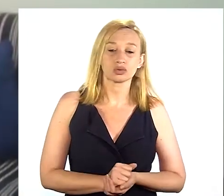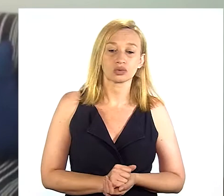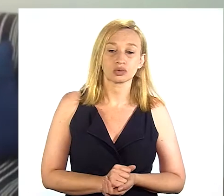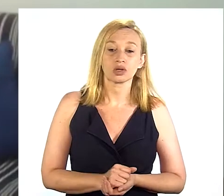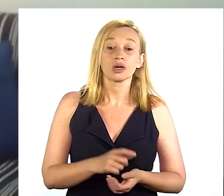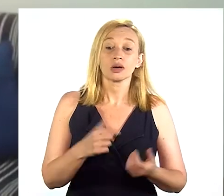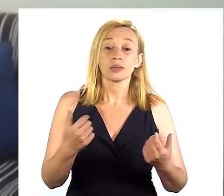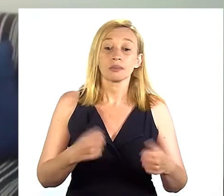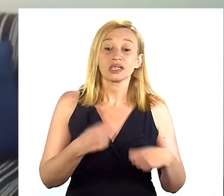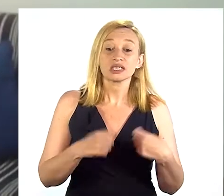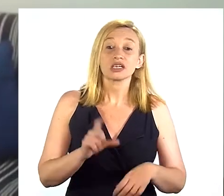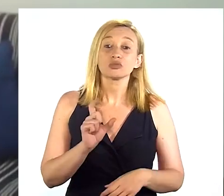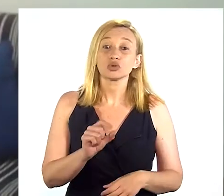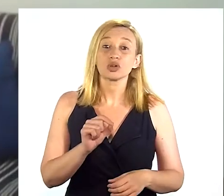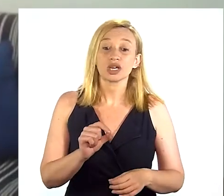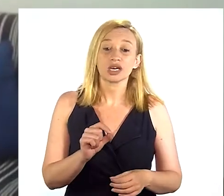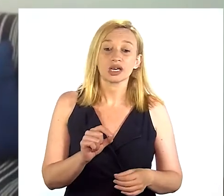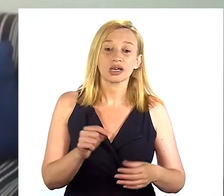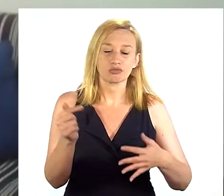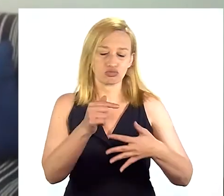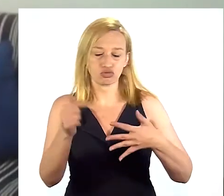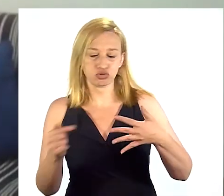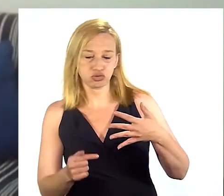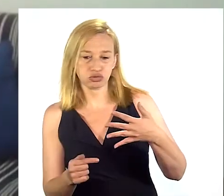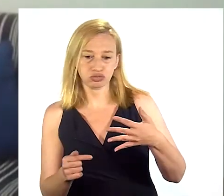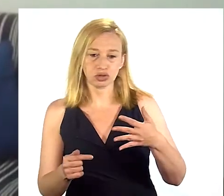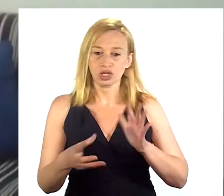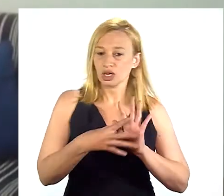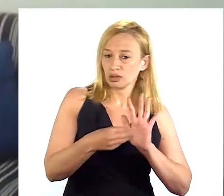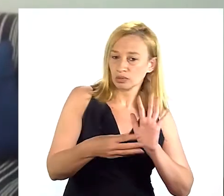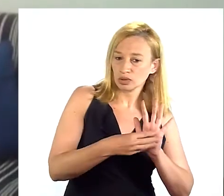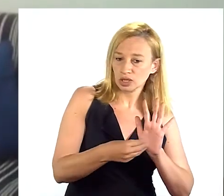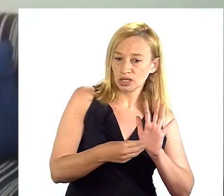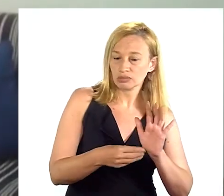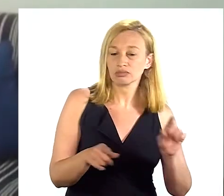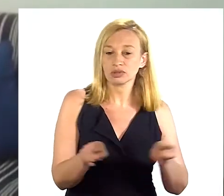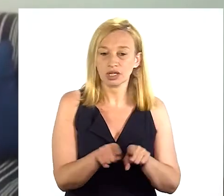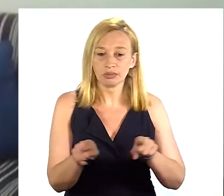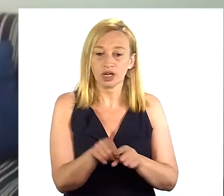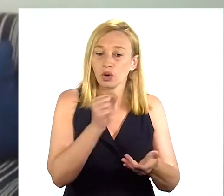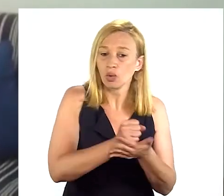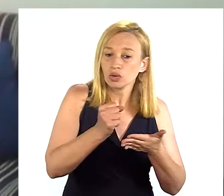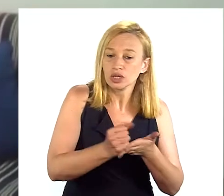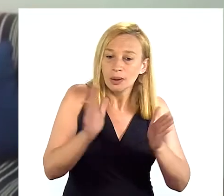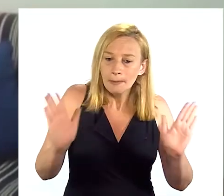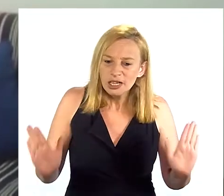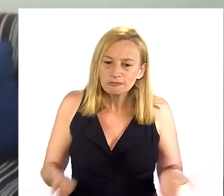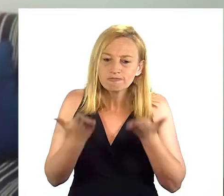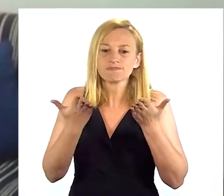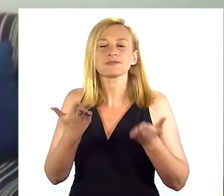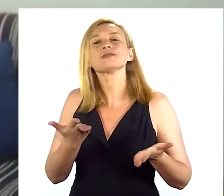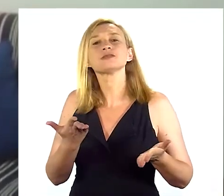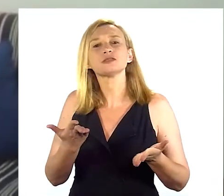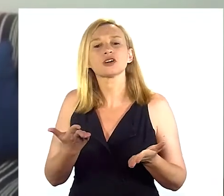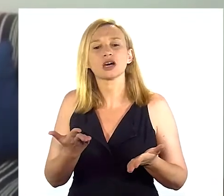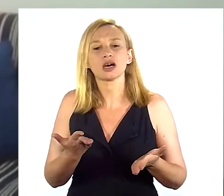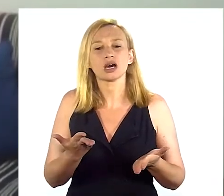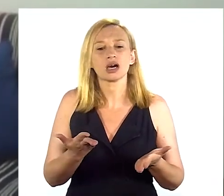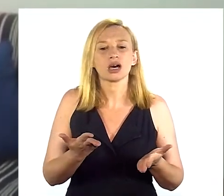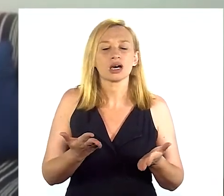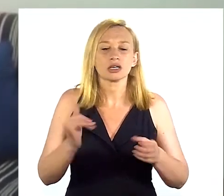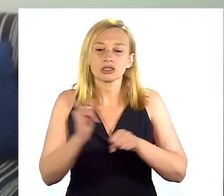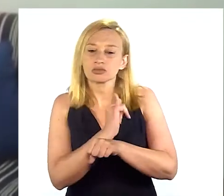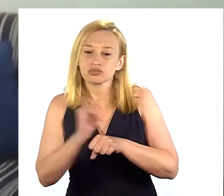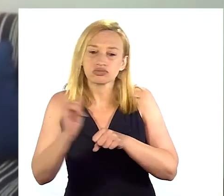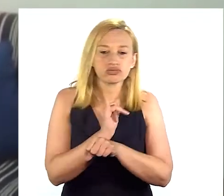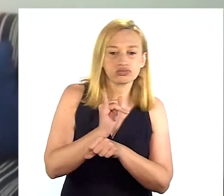Tudo resta o seguinte, nós temos que entrar em alguns detalhes nas modelagens e nos contratos para